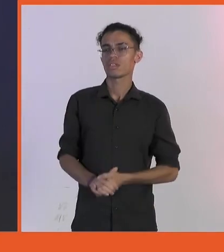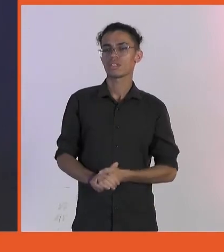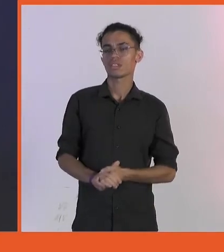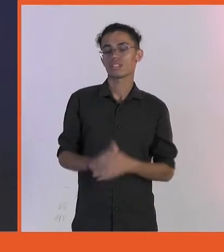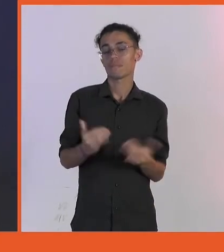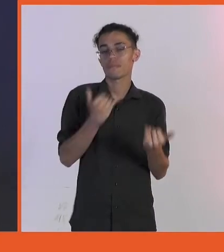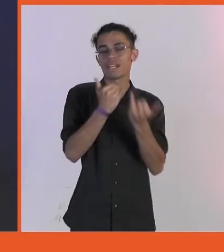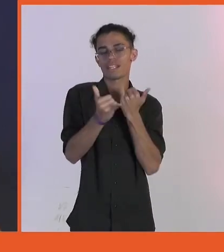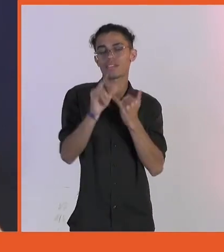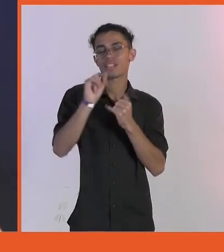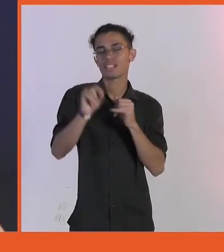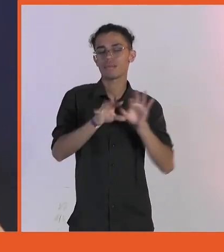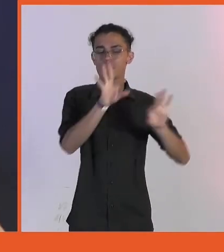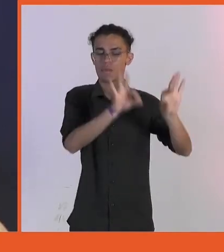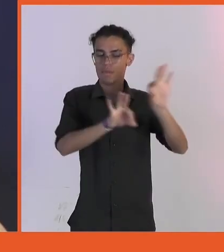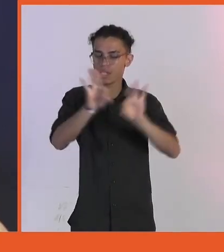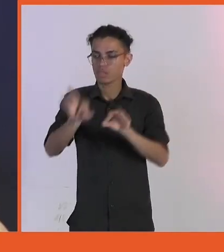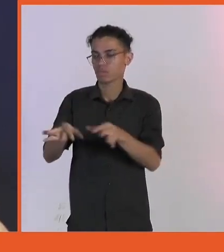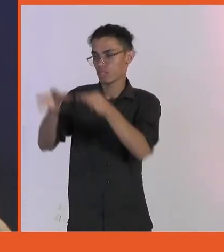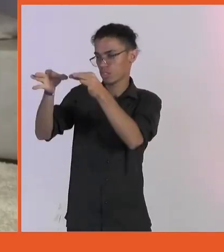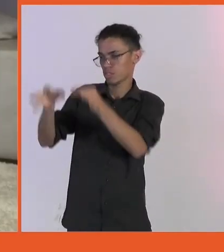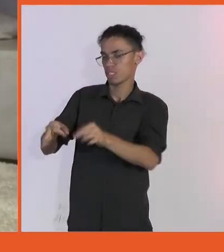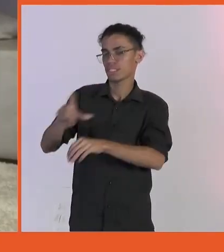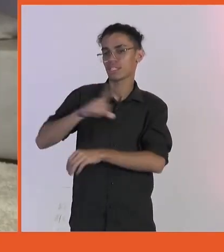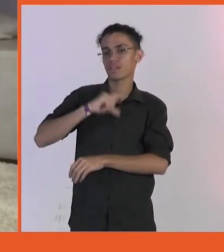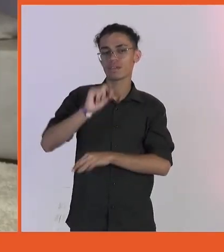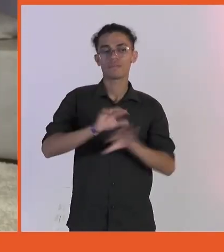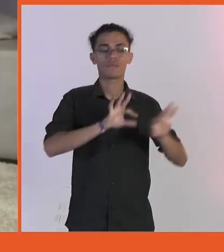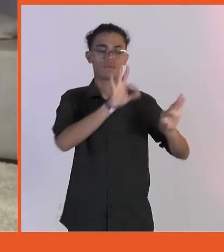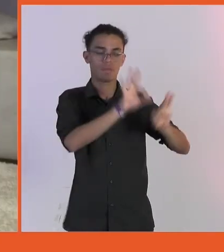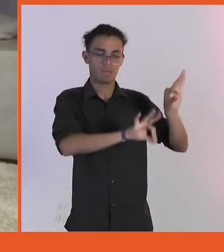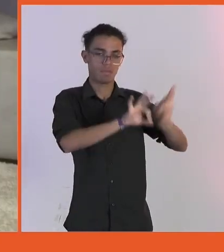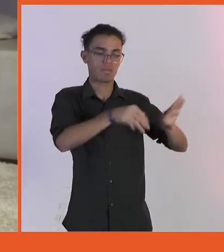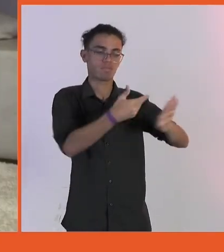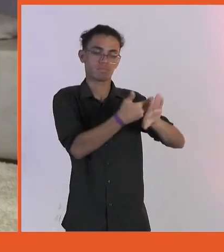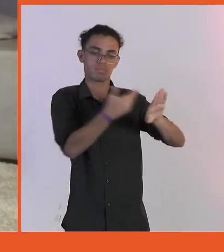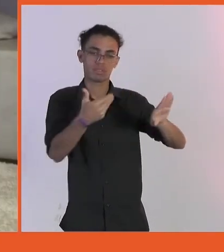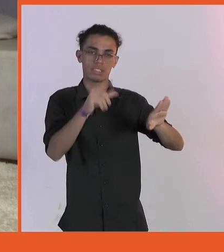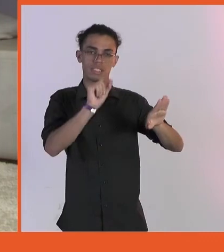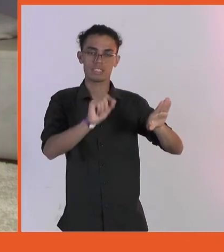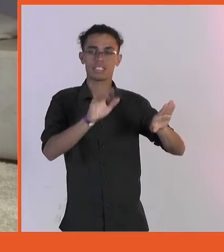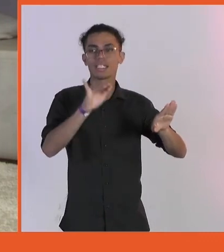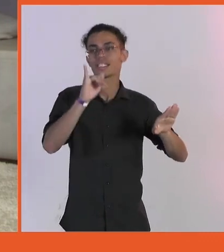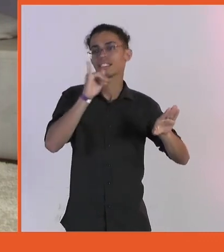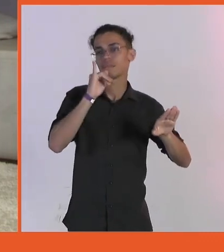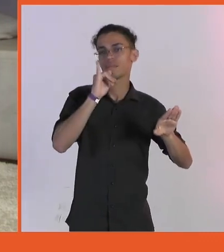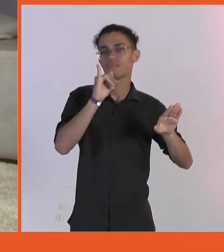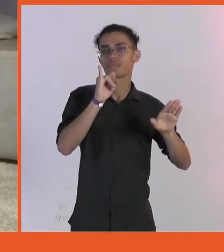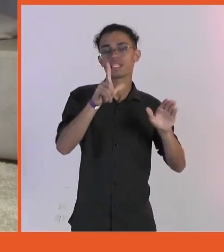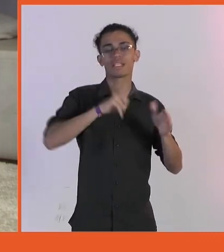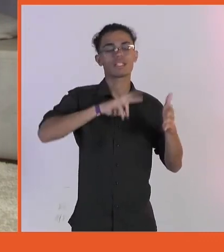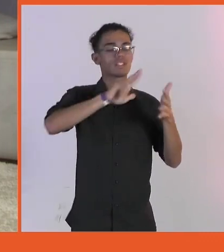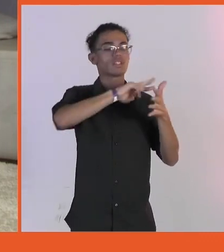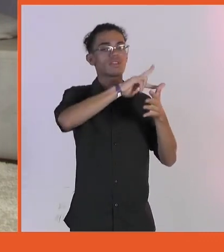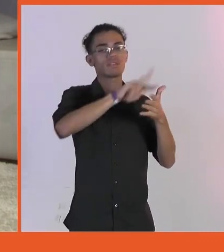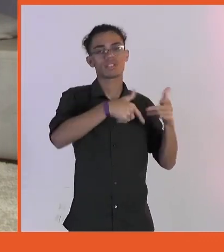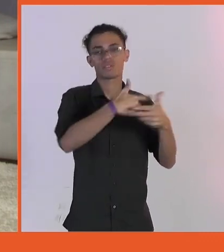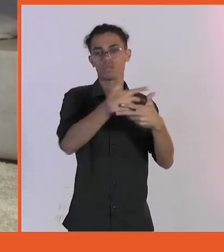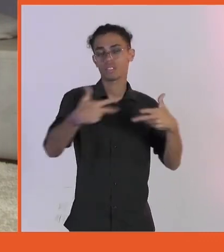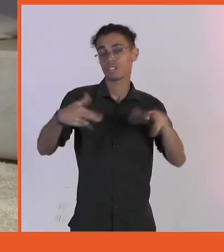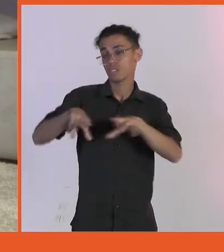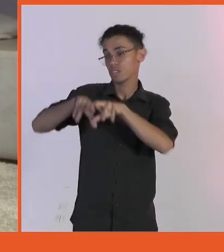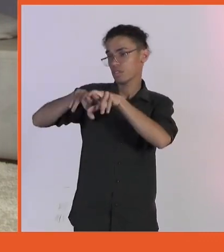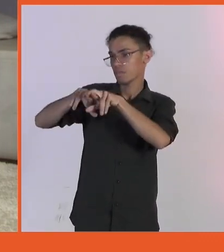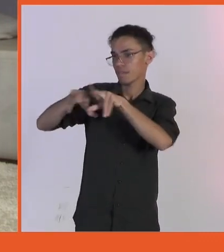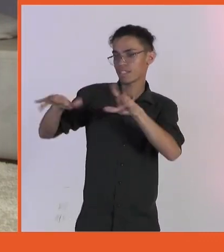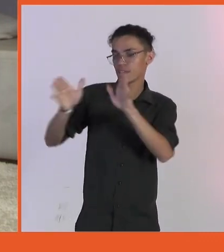muito organizado. A gente tem uma organização... E o fato da gente ter um monte de coisa diferente é porque a gente não aguenta